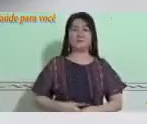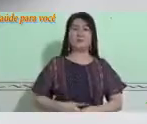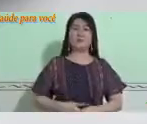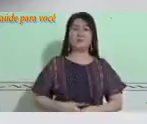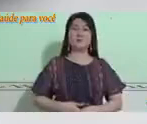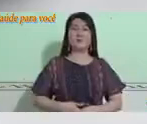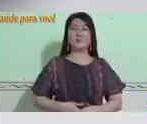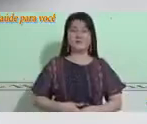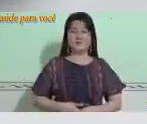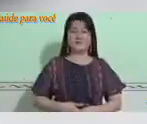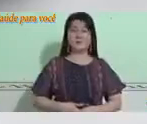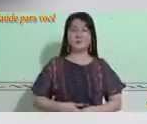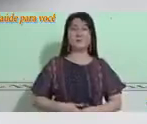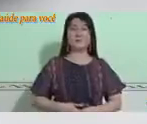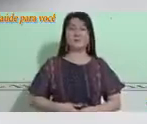A150PG/ml.